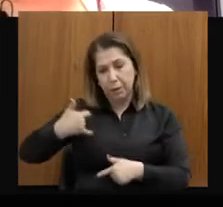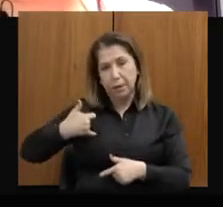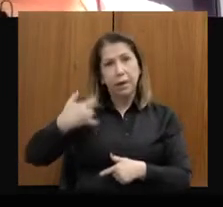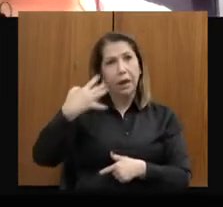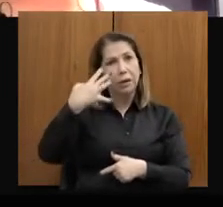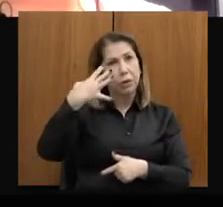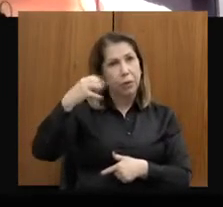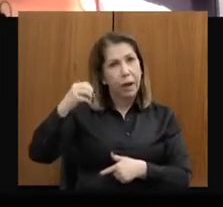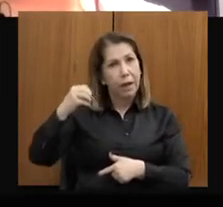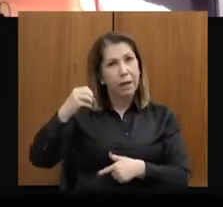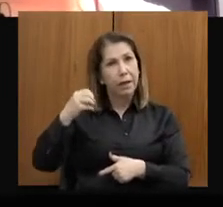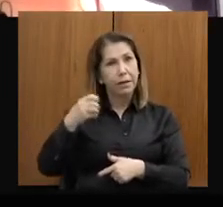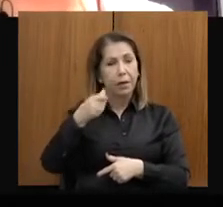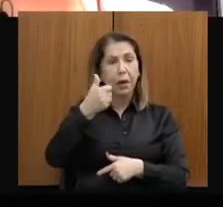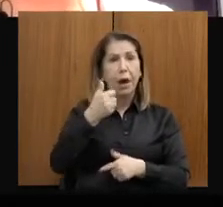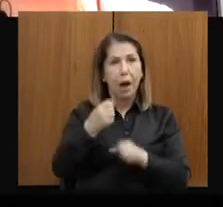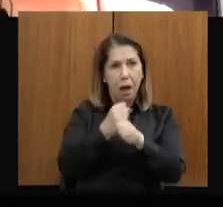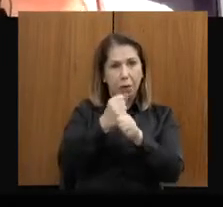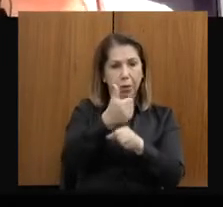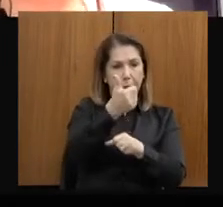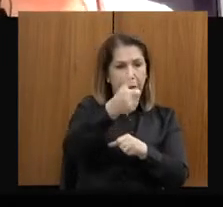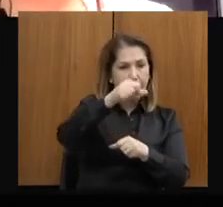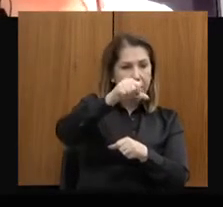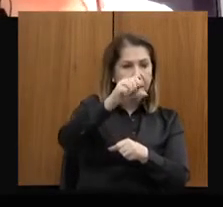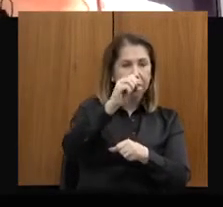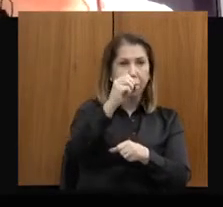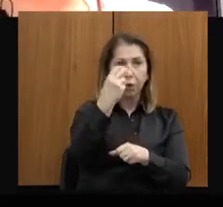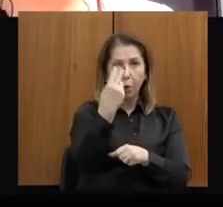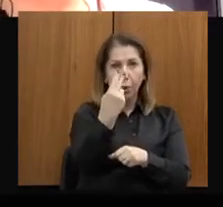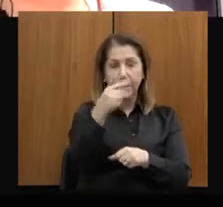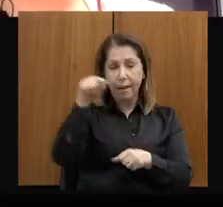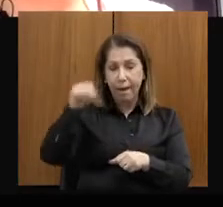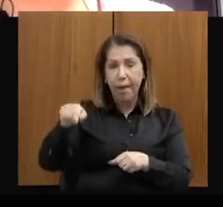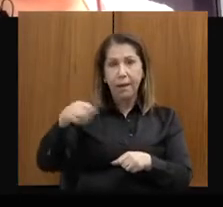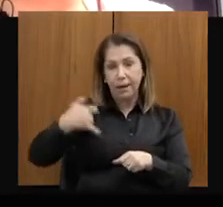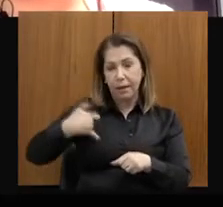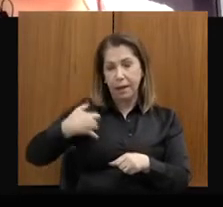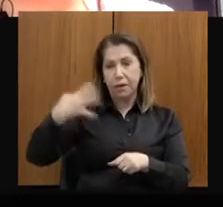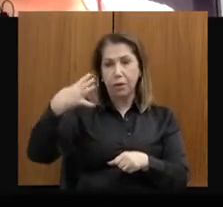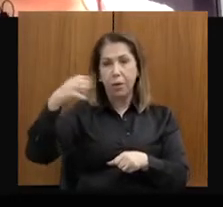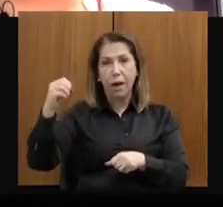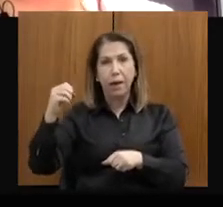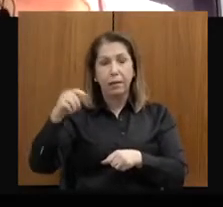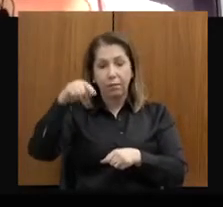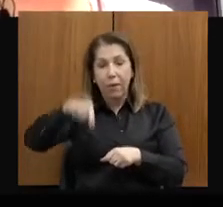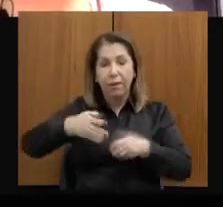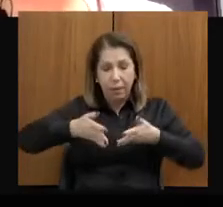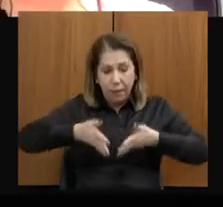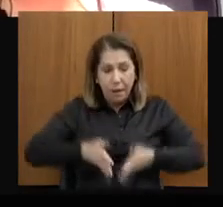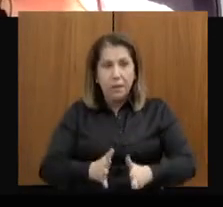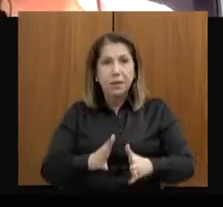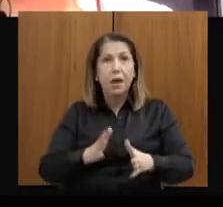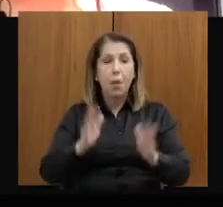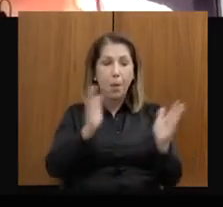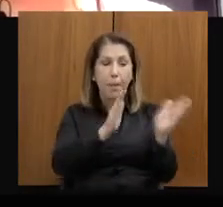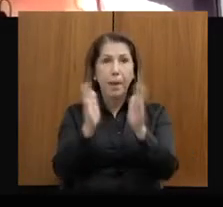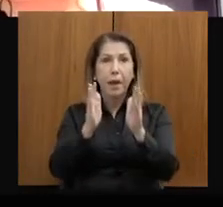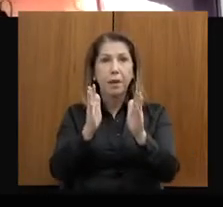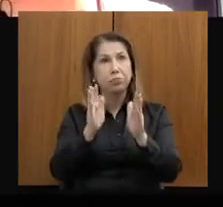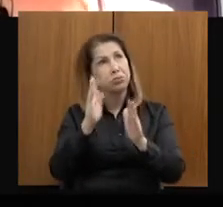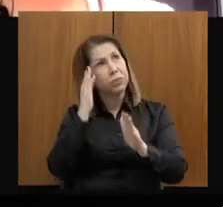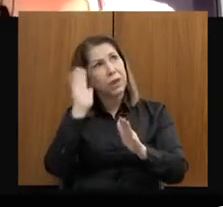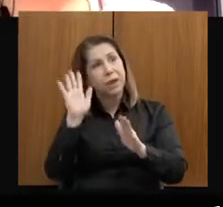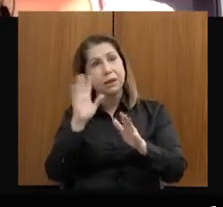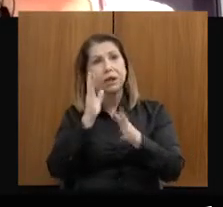anos daquela época em 1902 por tantos Ele é um homem na cedo ainda na vigência do regime escravista não sabemos que ele nasceu livre